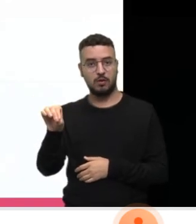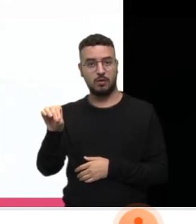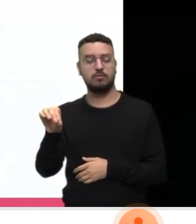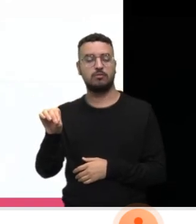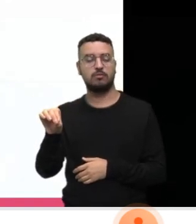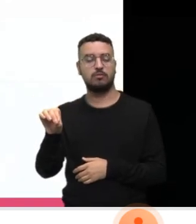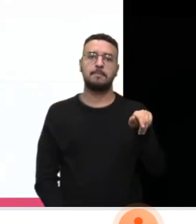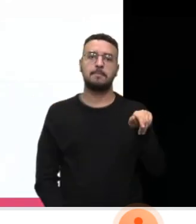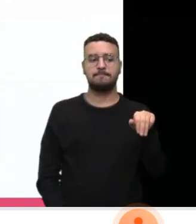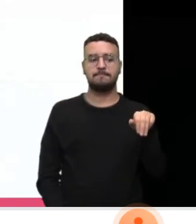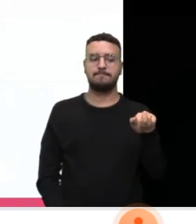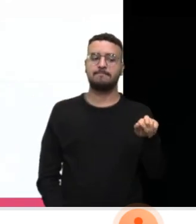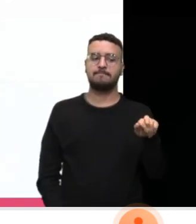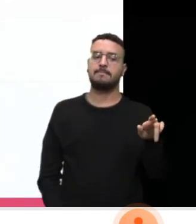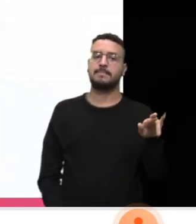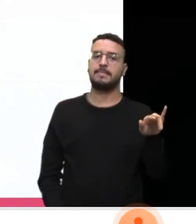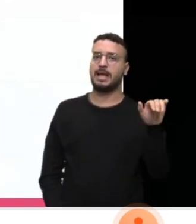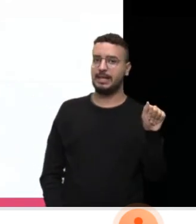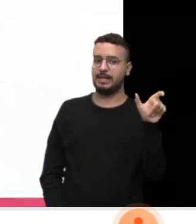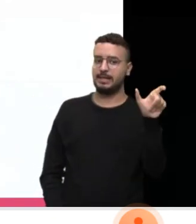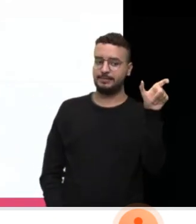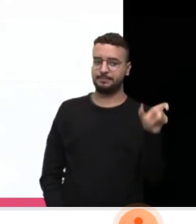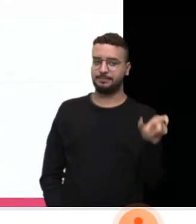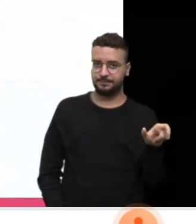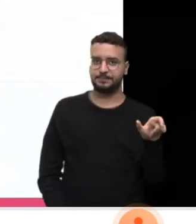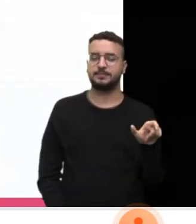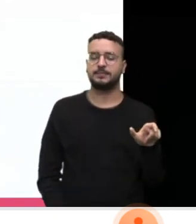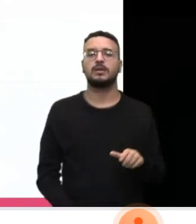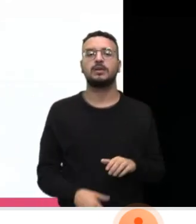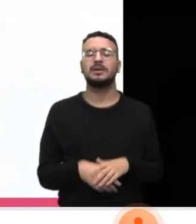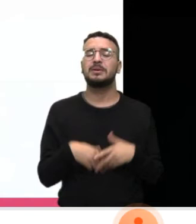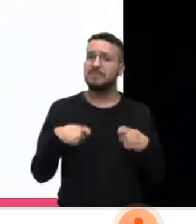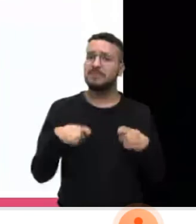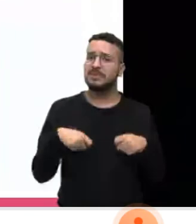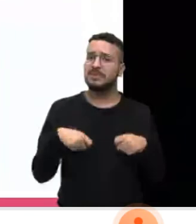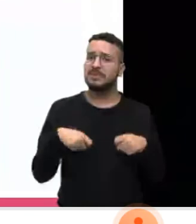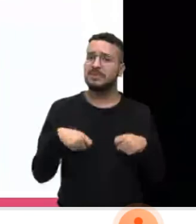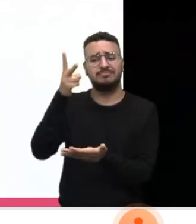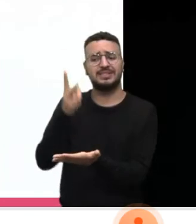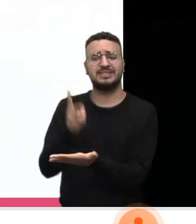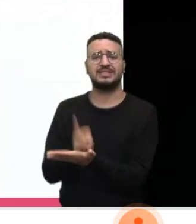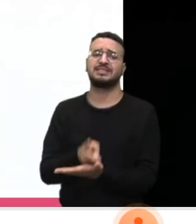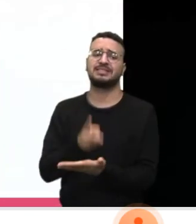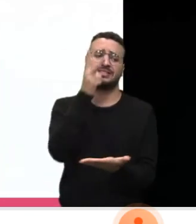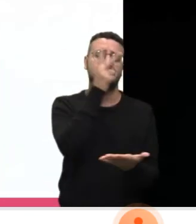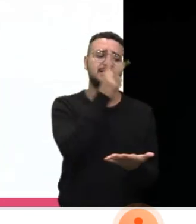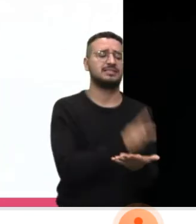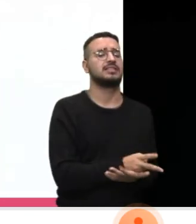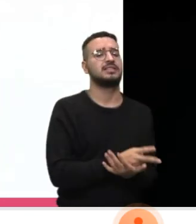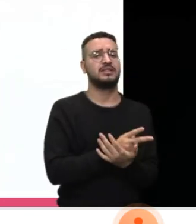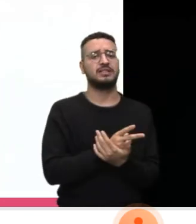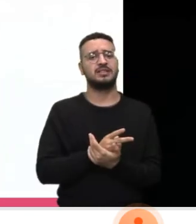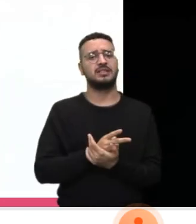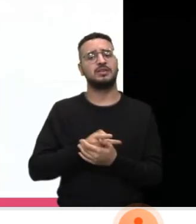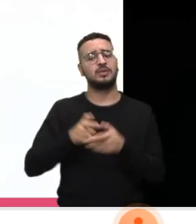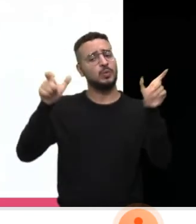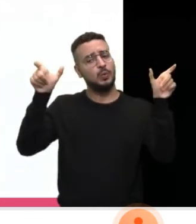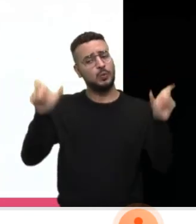Maria sempre à esquerda. Por que a gente precisa determinar o espaço? todas as vezes que